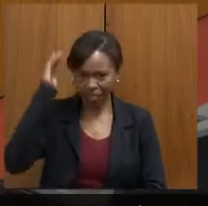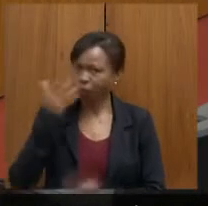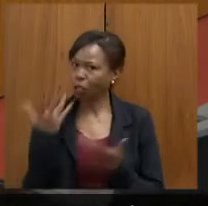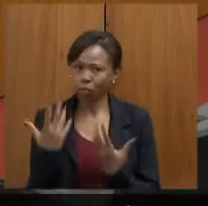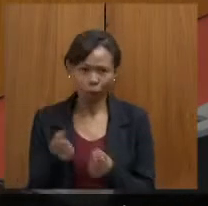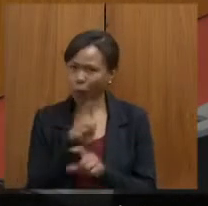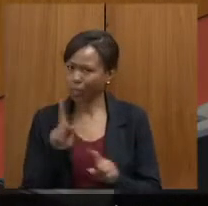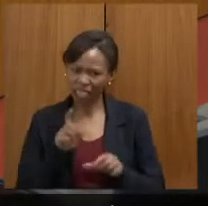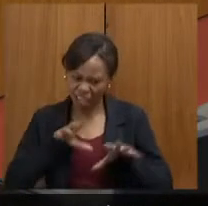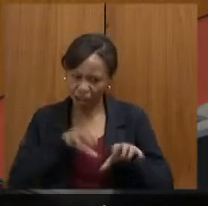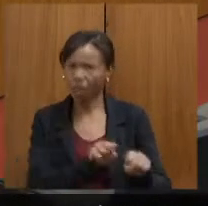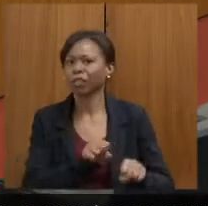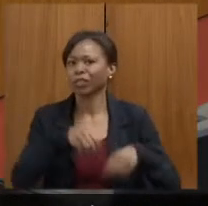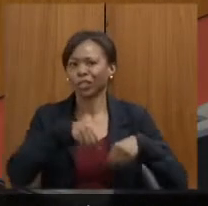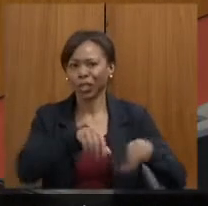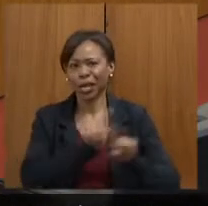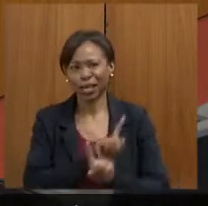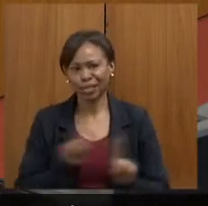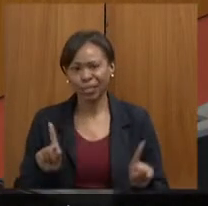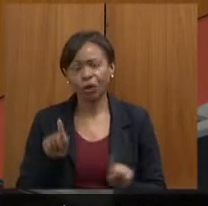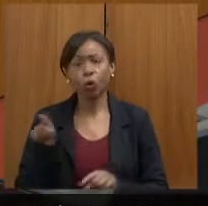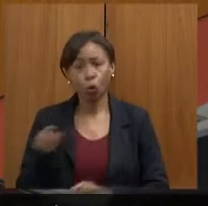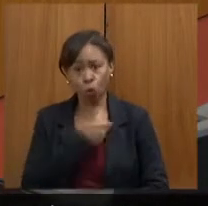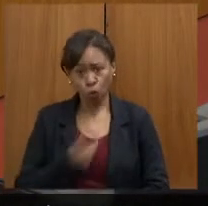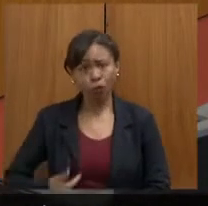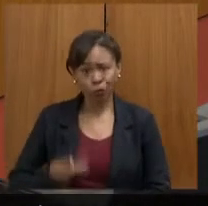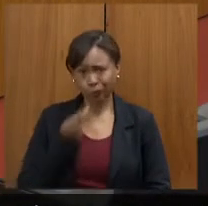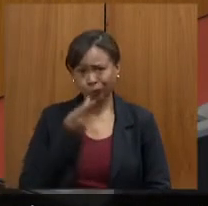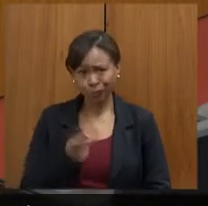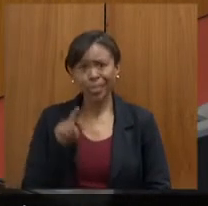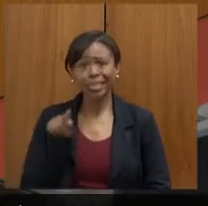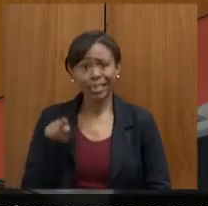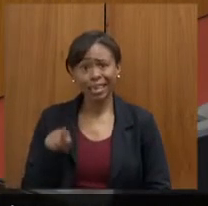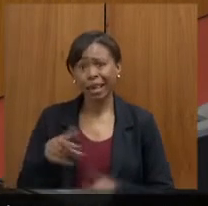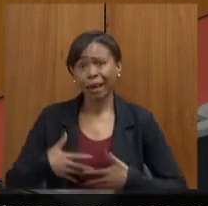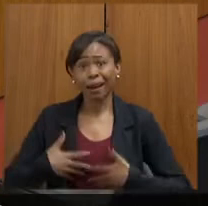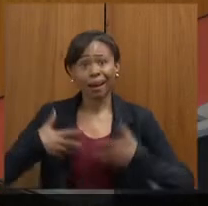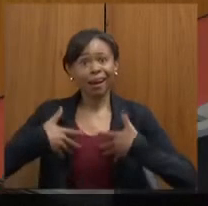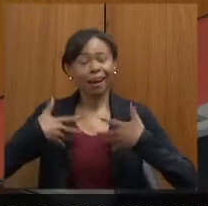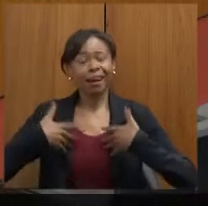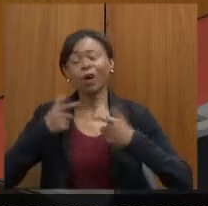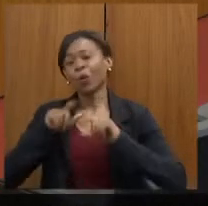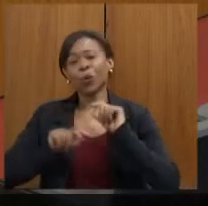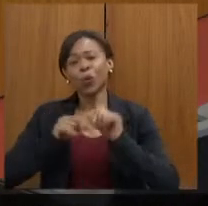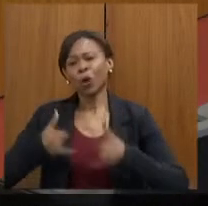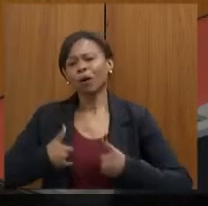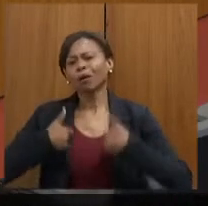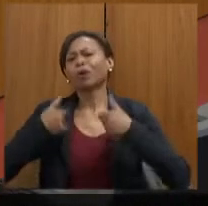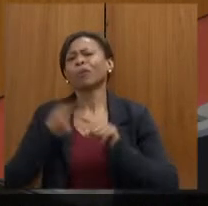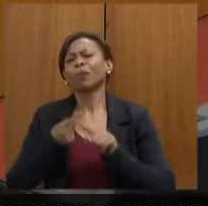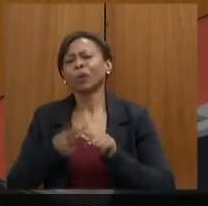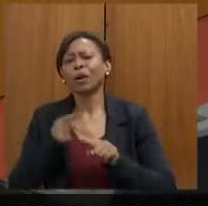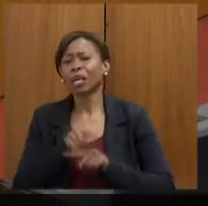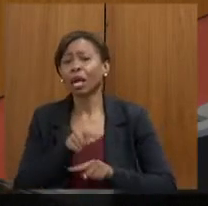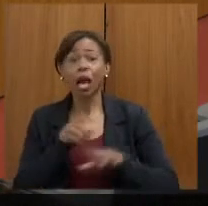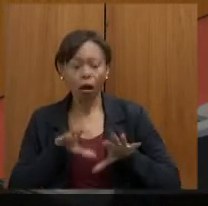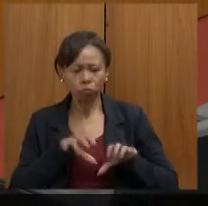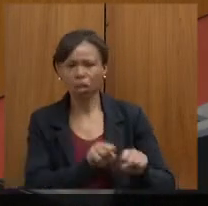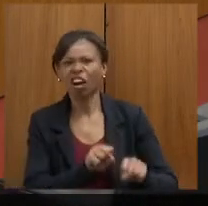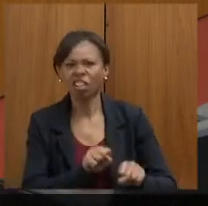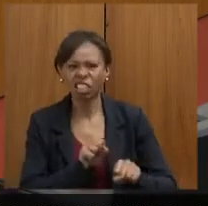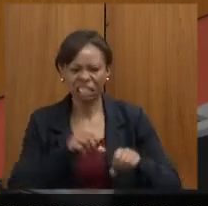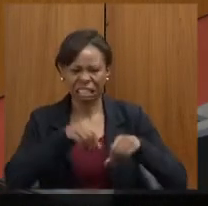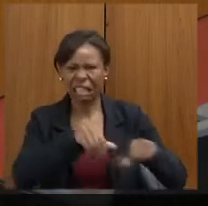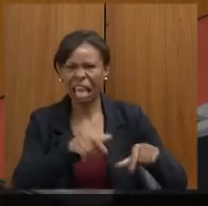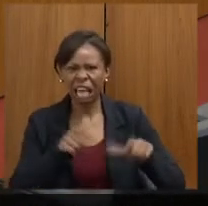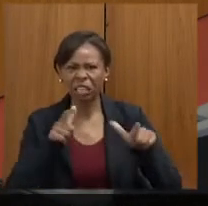Governador tem dito eu acompanho que eu maior orgulho dele é que não preciso não termos tido as invasões durante o seu governo